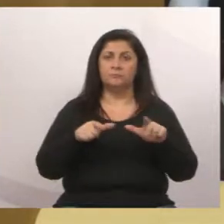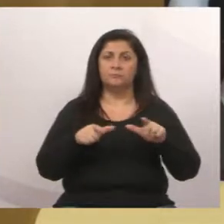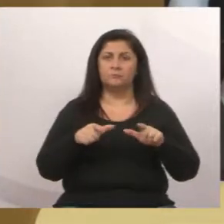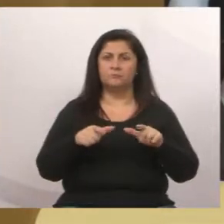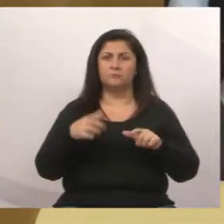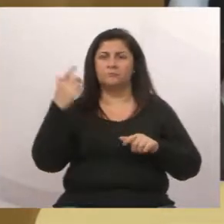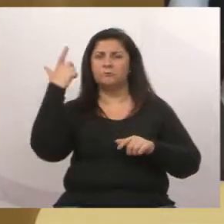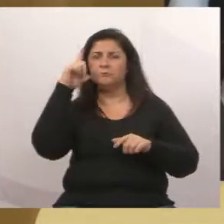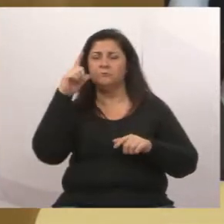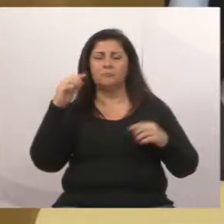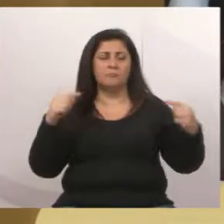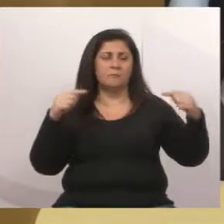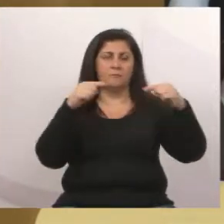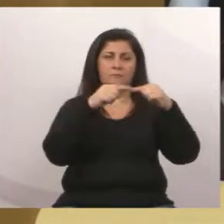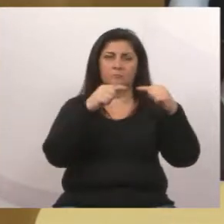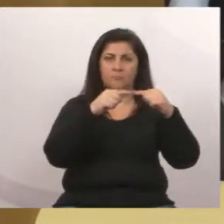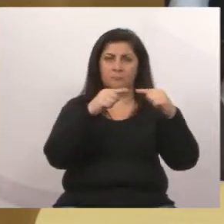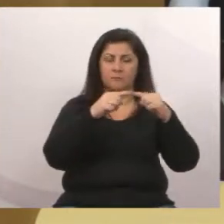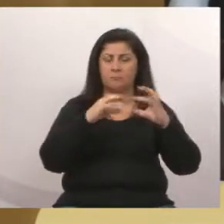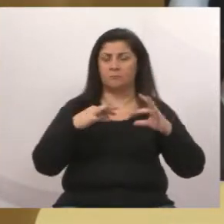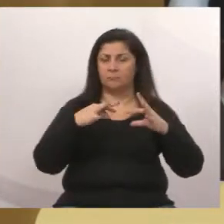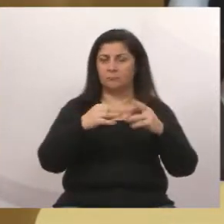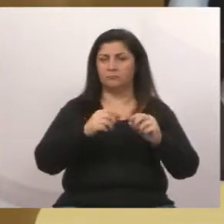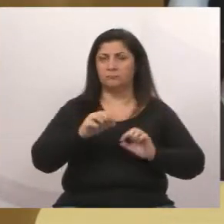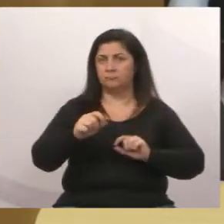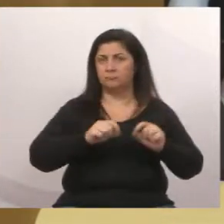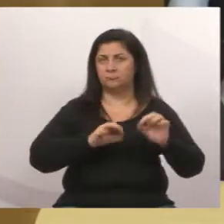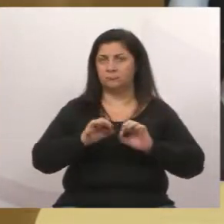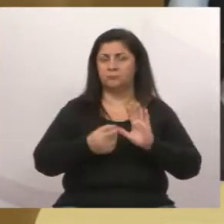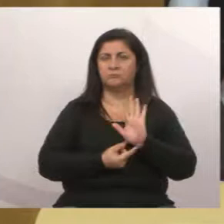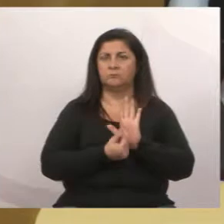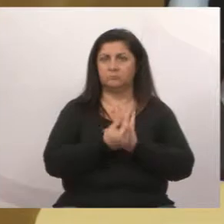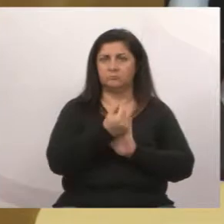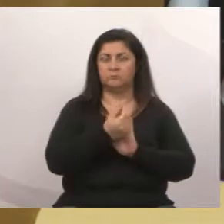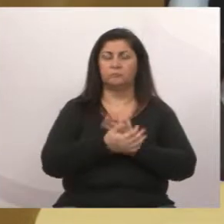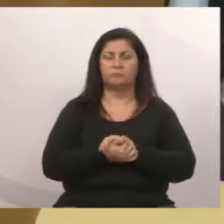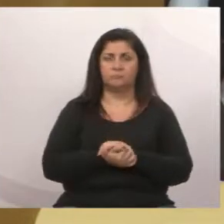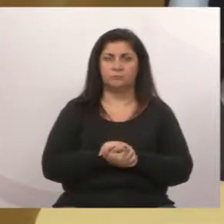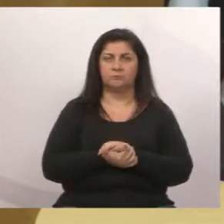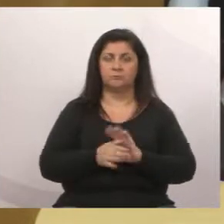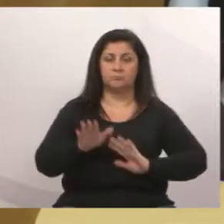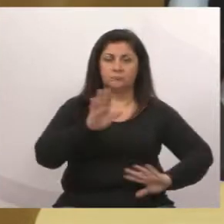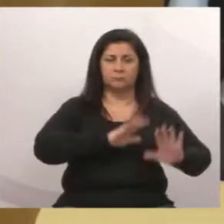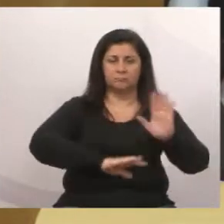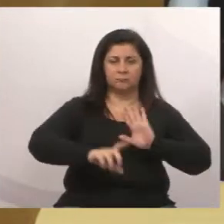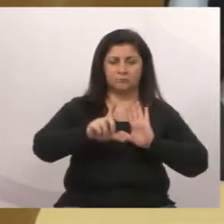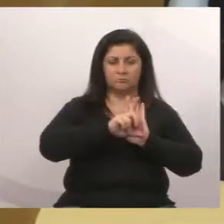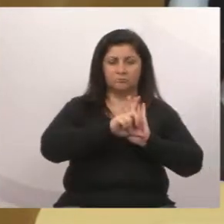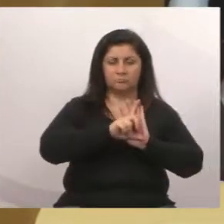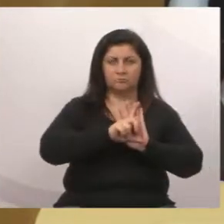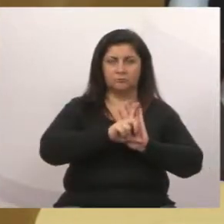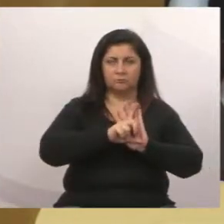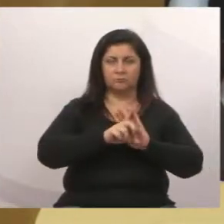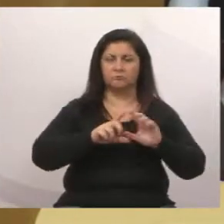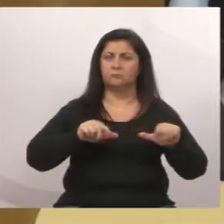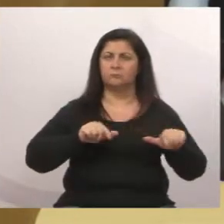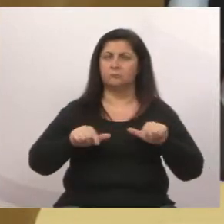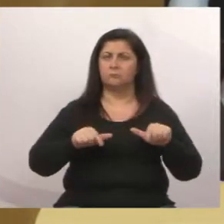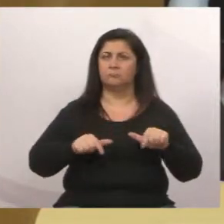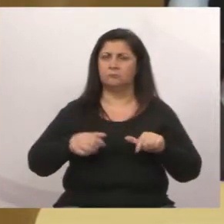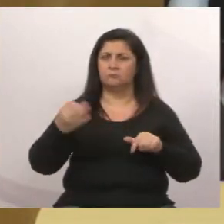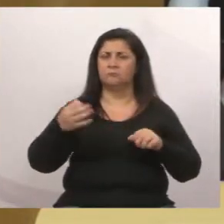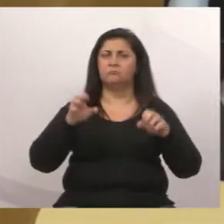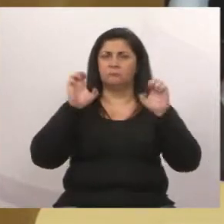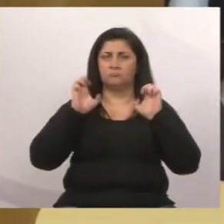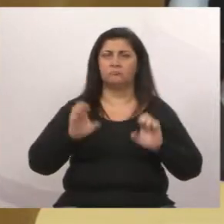metas propostas nos instrumentos que compõem o processo orçamentário, zelar pela legalidade, eficácia e eficiência da